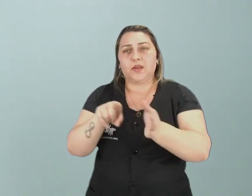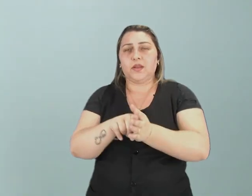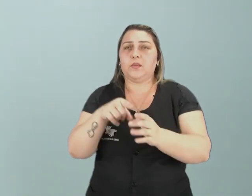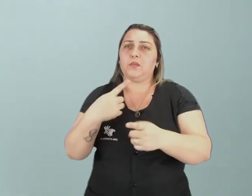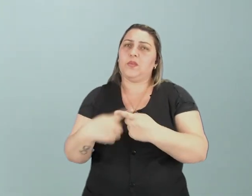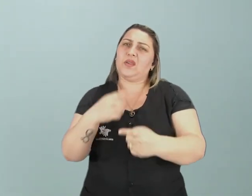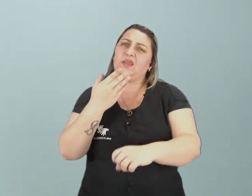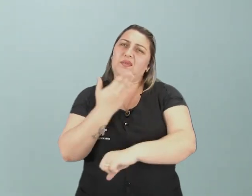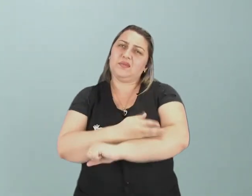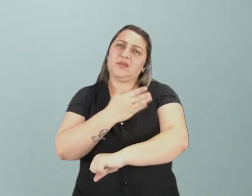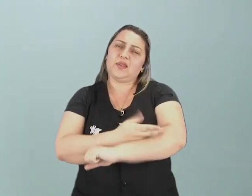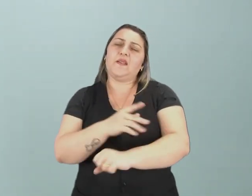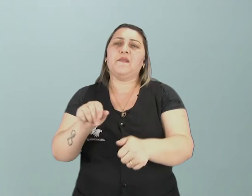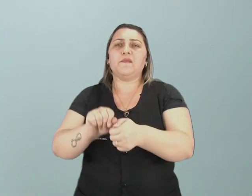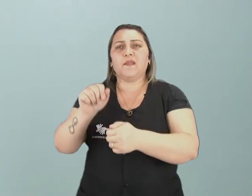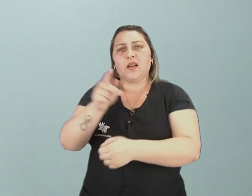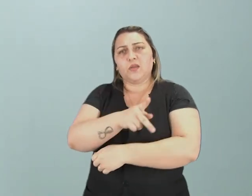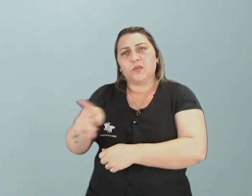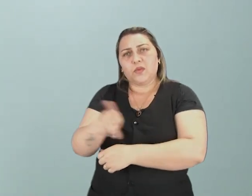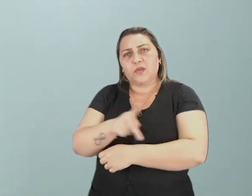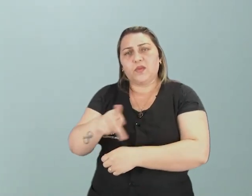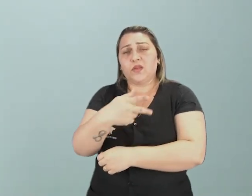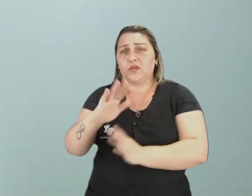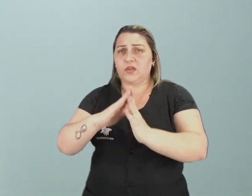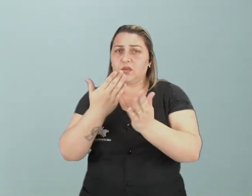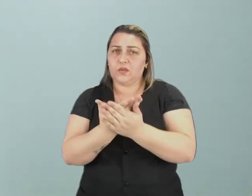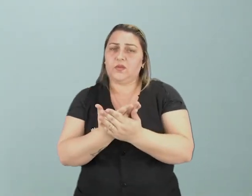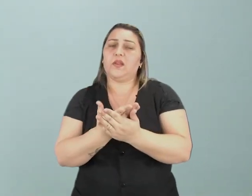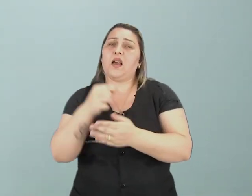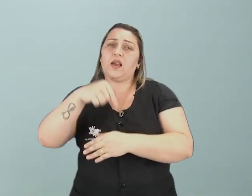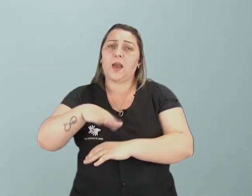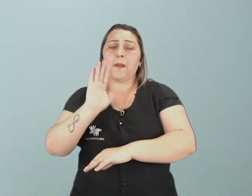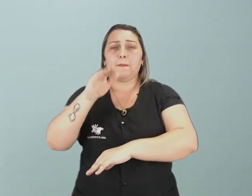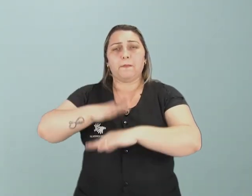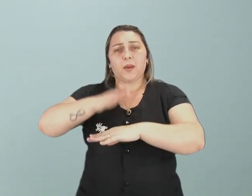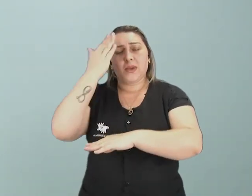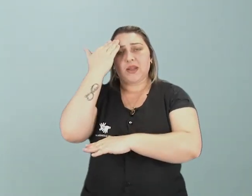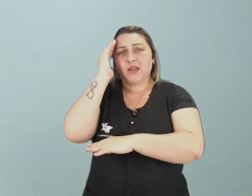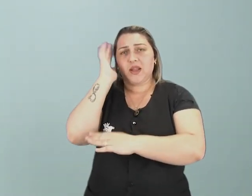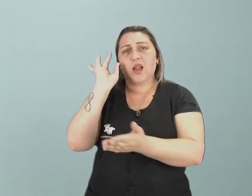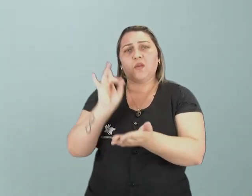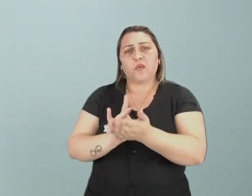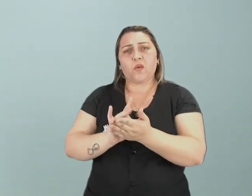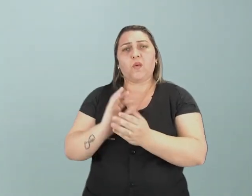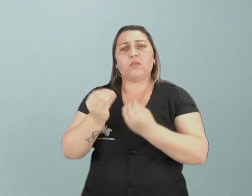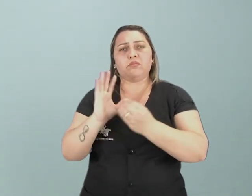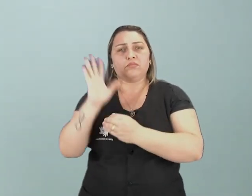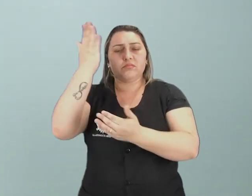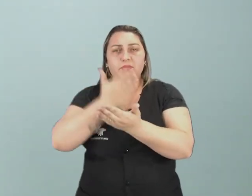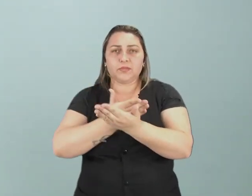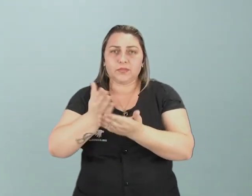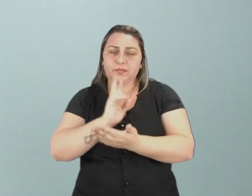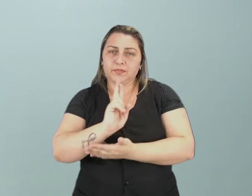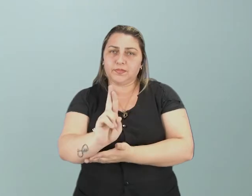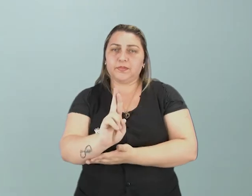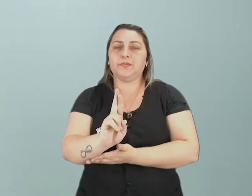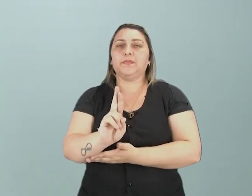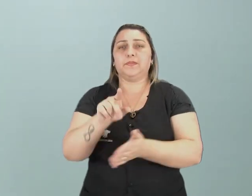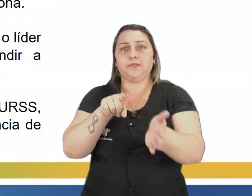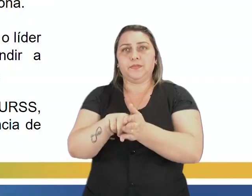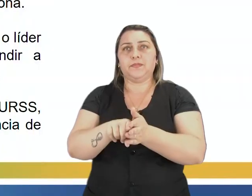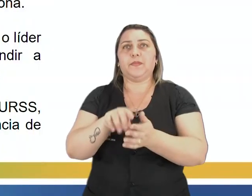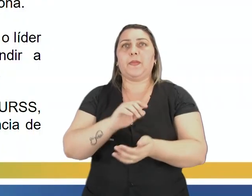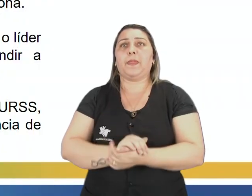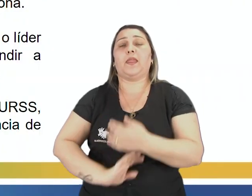exercitar, você exercita com o seu professor, você exercita com a sua escola. Aqui é mais para a gente entender como a gente vai começar a resolver essas questões, tá